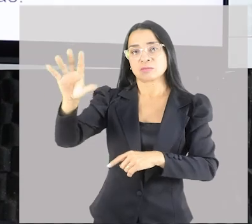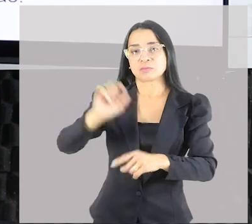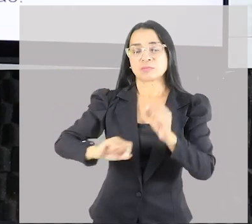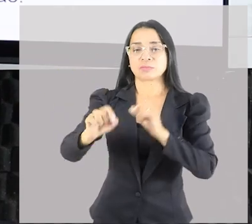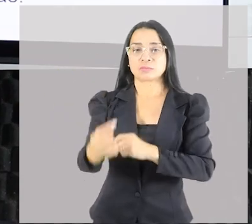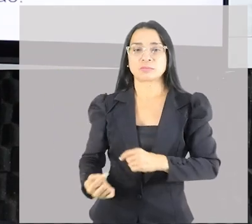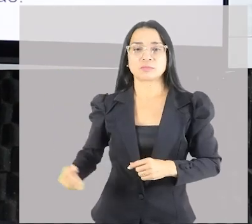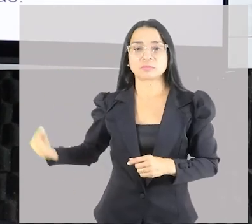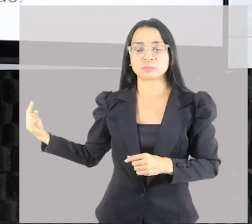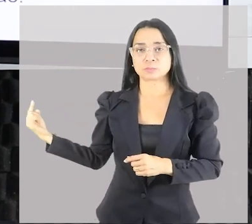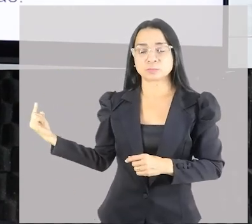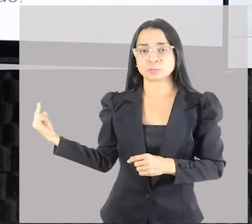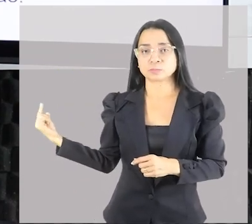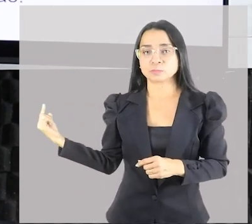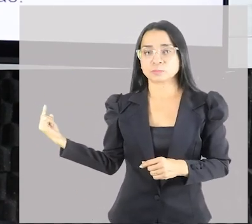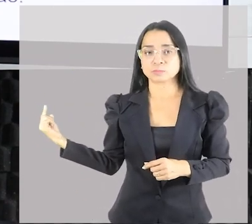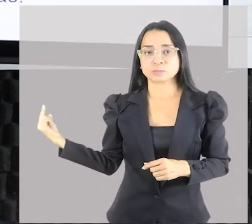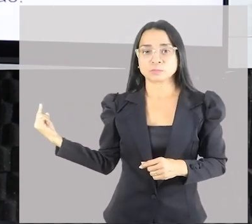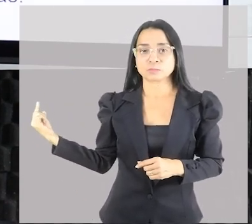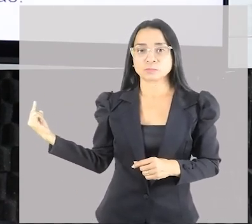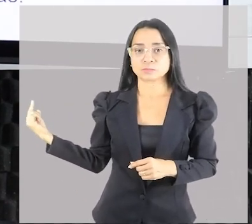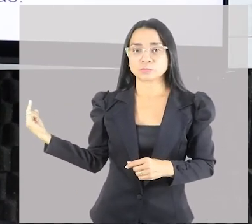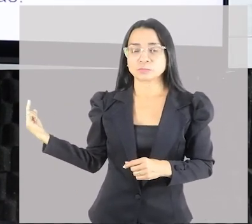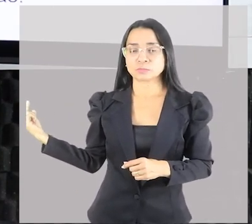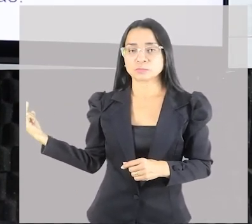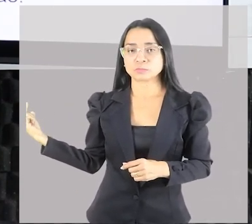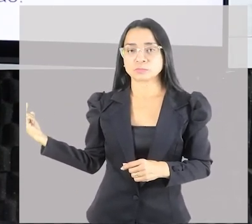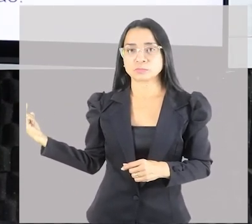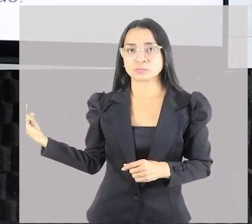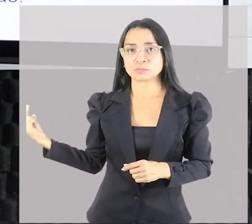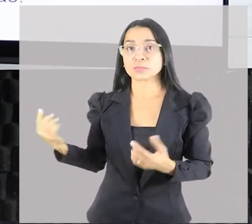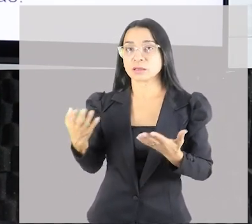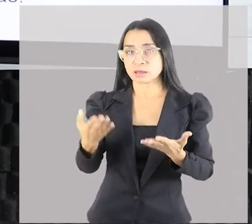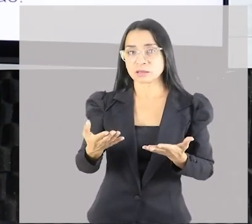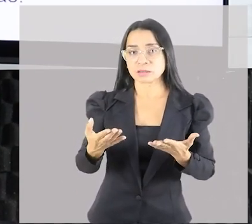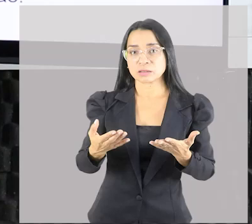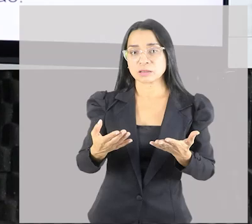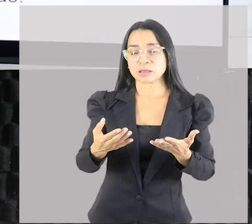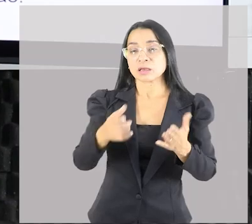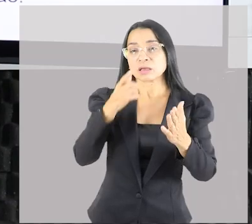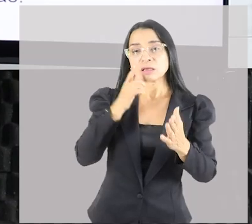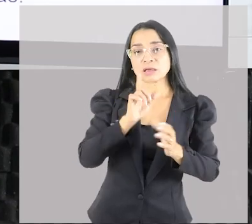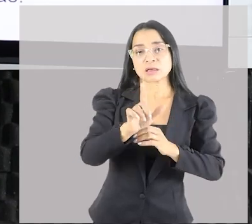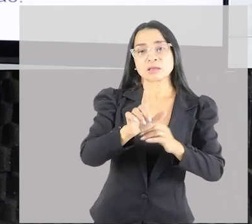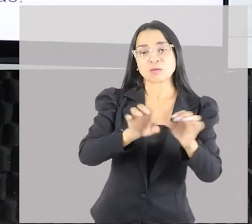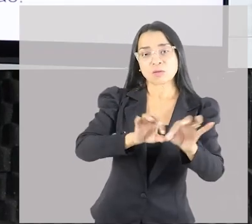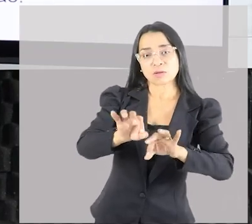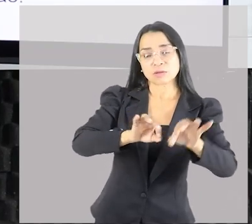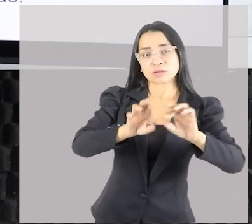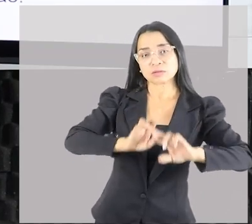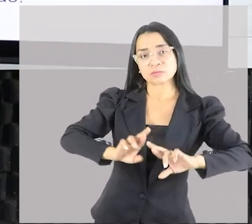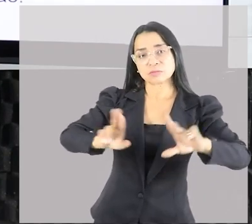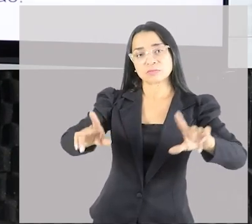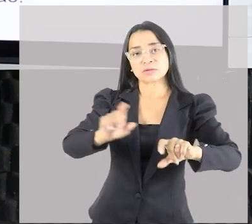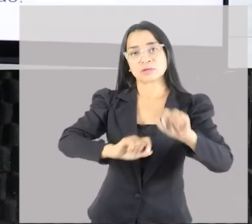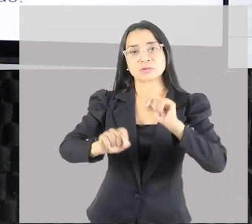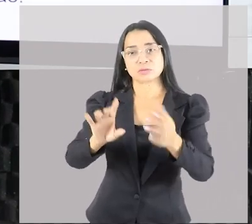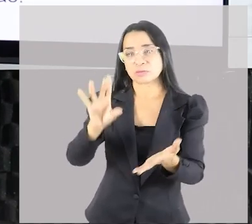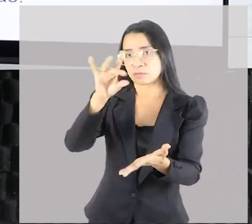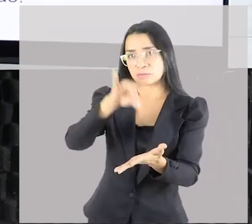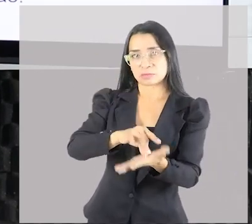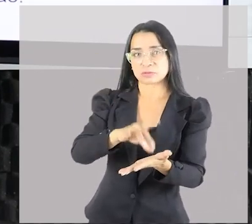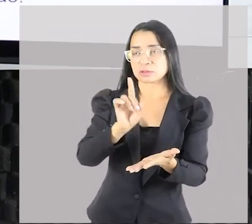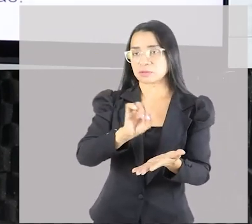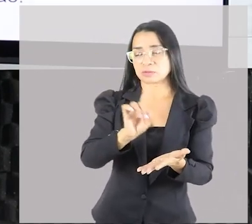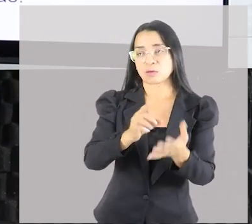enredo é muito semelhante à lenda do Meu Boi, difundida no Brasil, que foi ganhando formatos diferentes à medida que chegou. Não é o original.